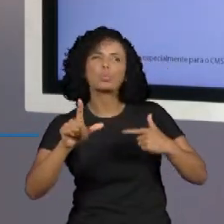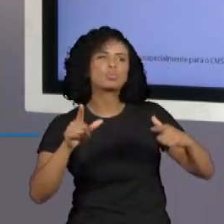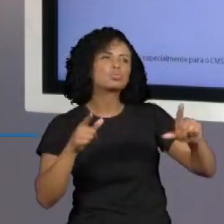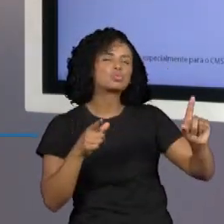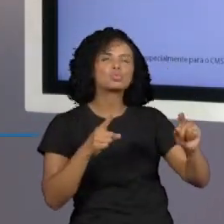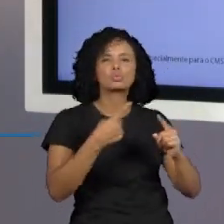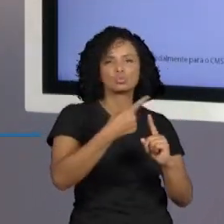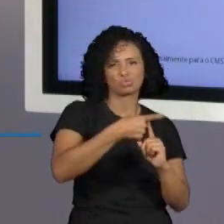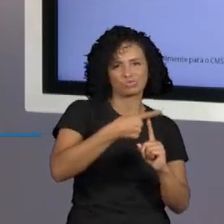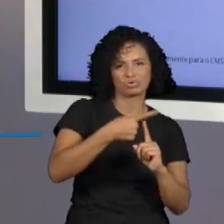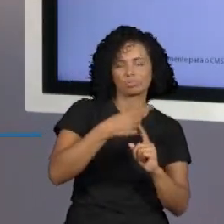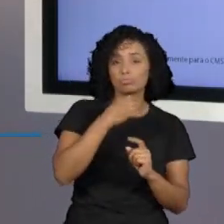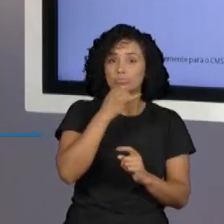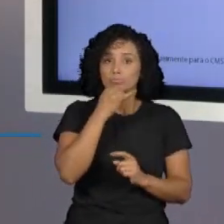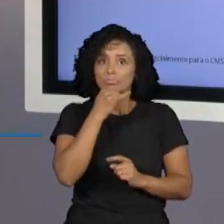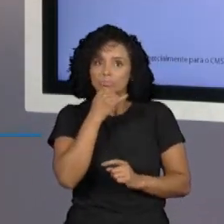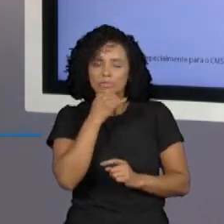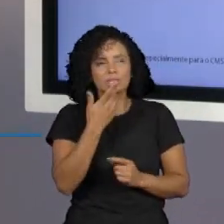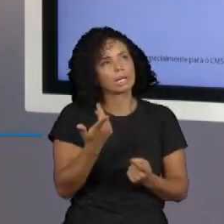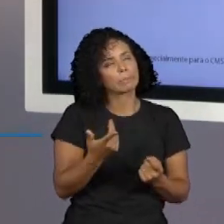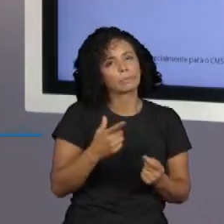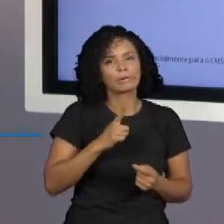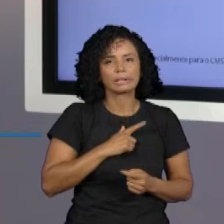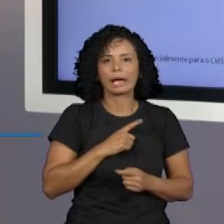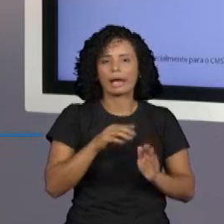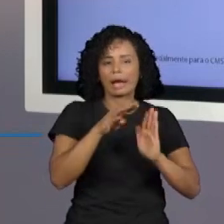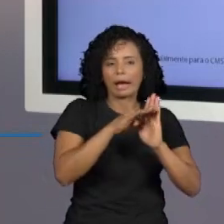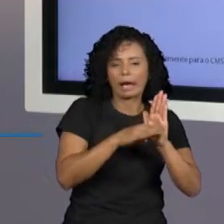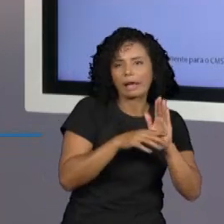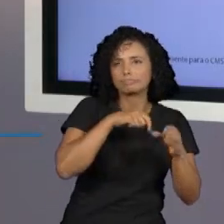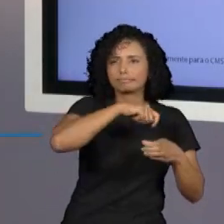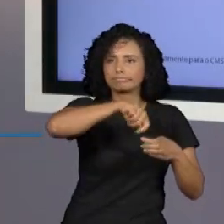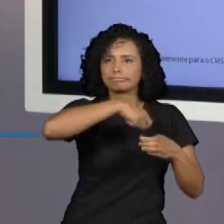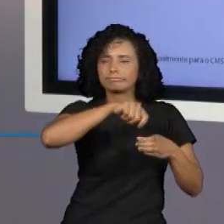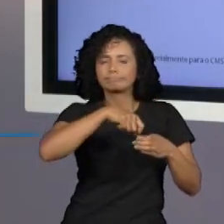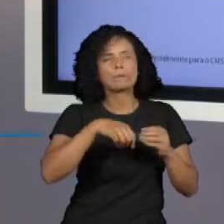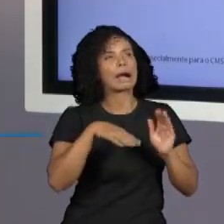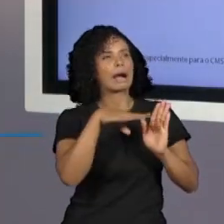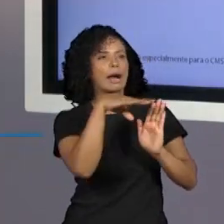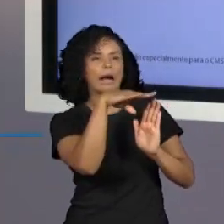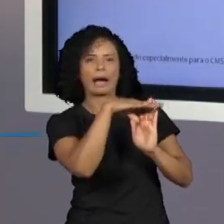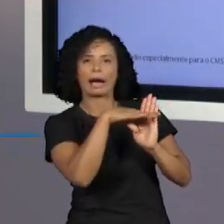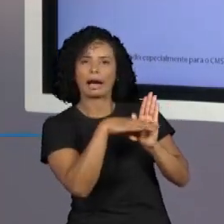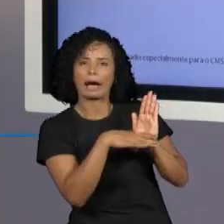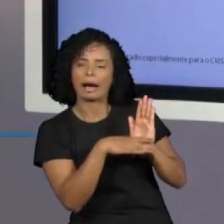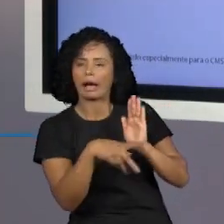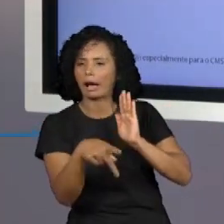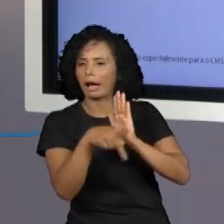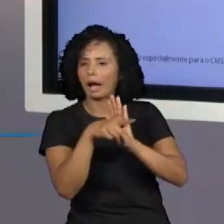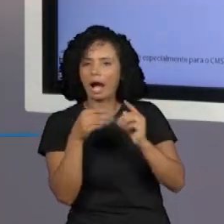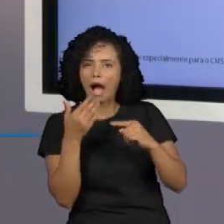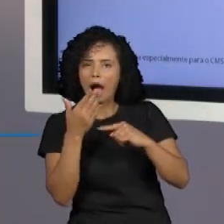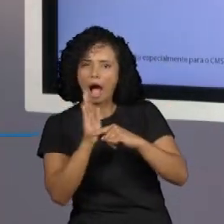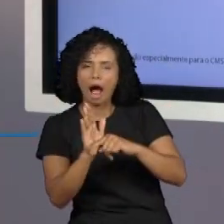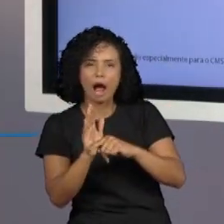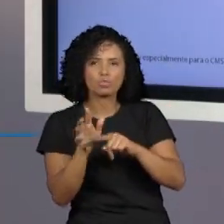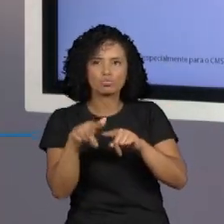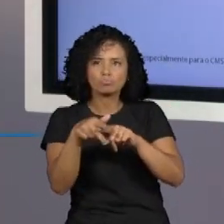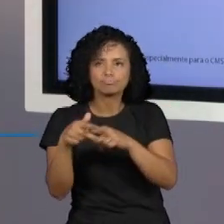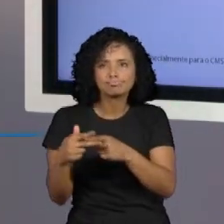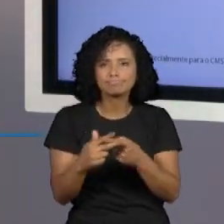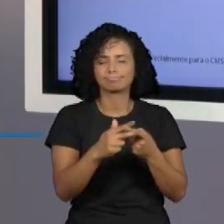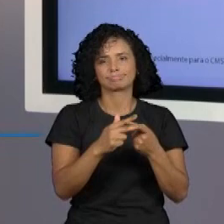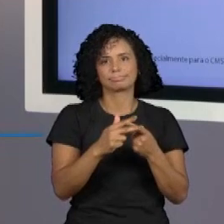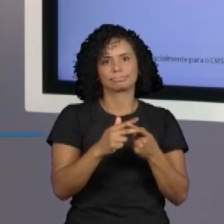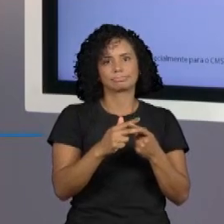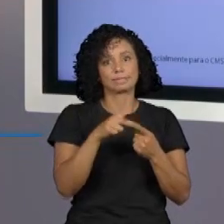instrução, receitas, e observe tudo isso que a professora falou. Será que todos esses textos estão numa linguagem bem objetiva,